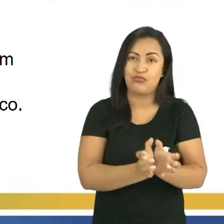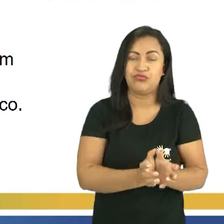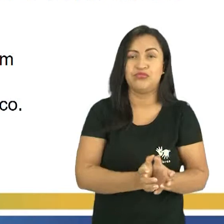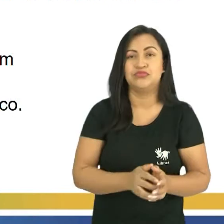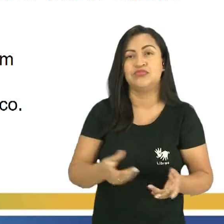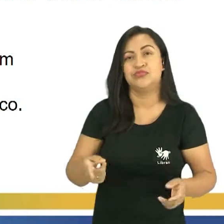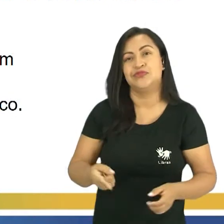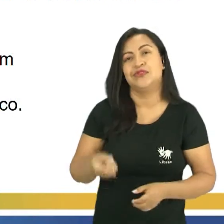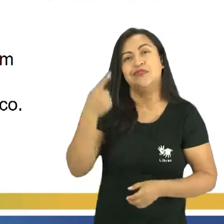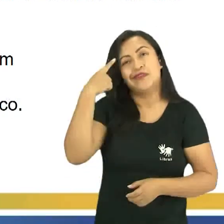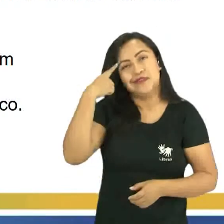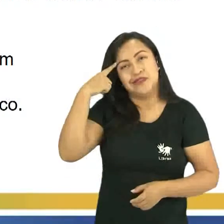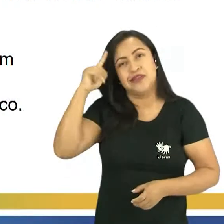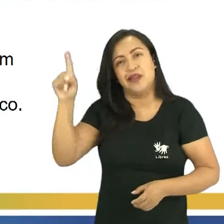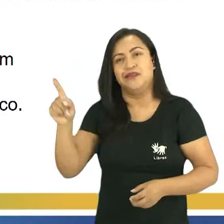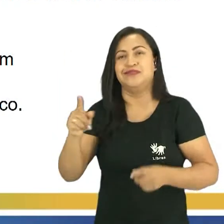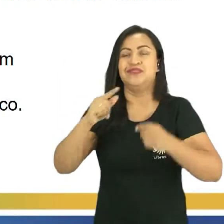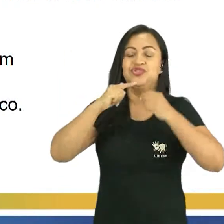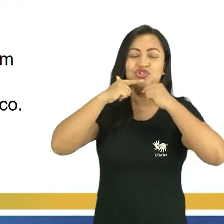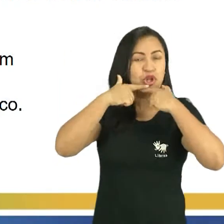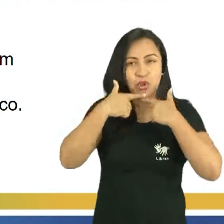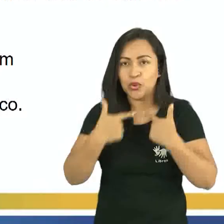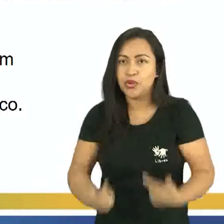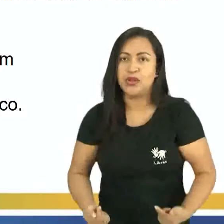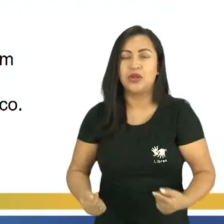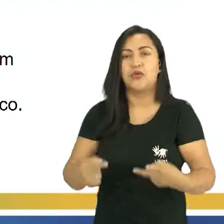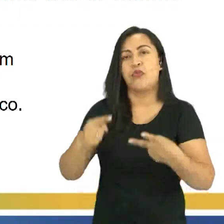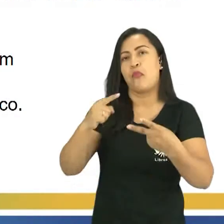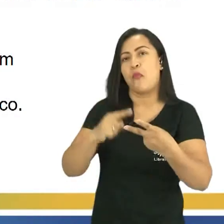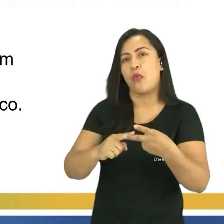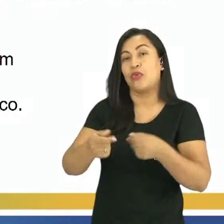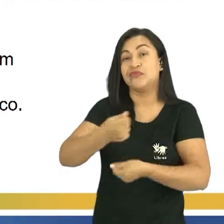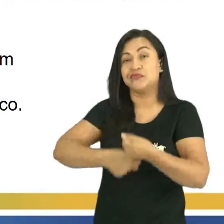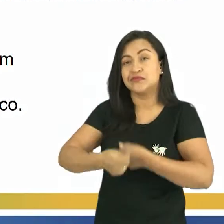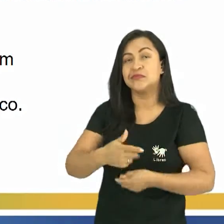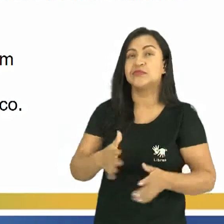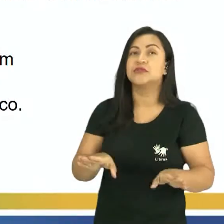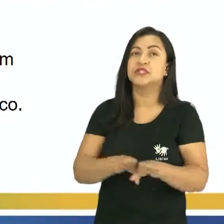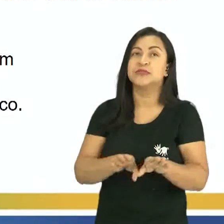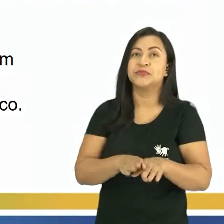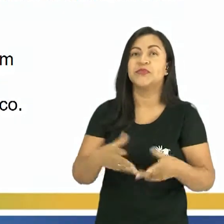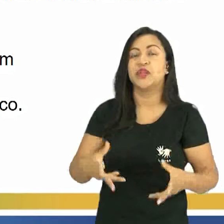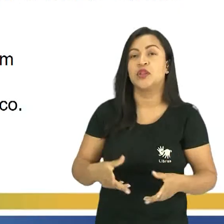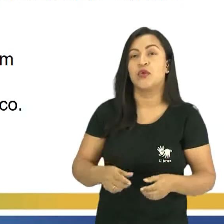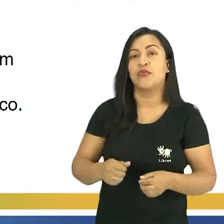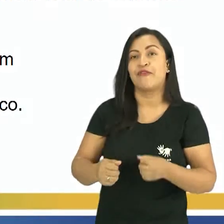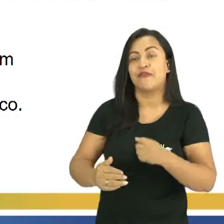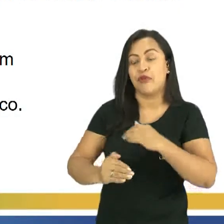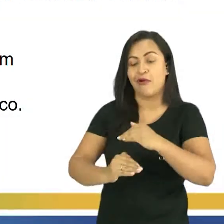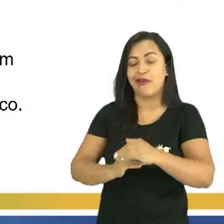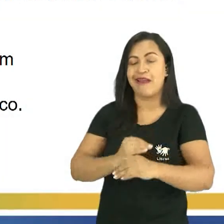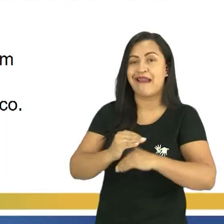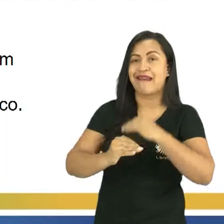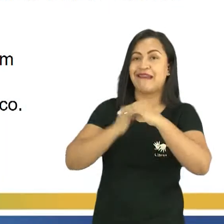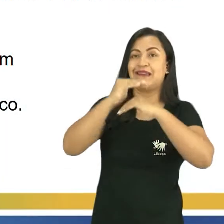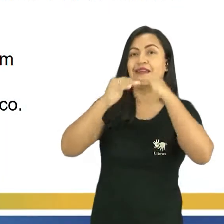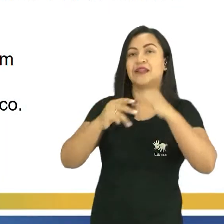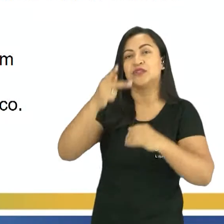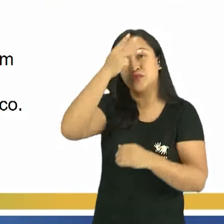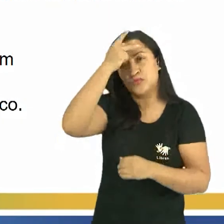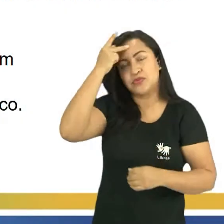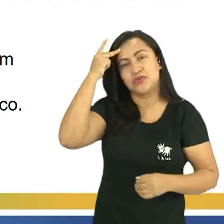ideias etnolinguísticas, né? E aí, devido à diversidade populacional e ao crescimento econômico, a Europa enfrenta